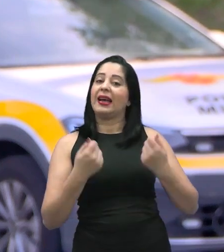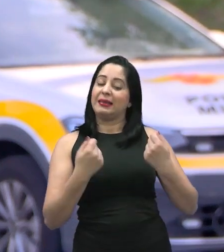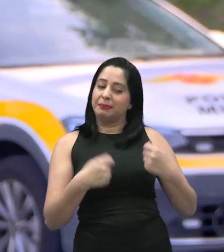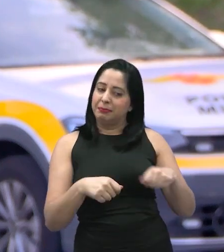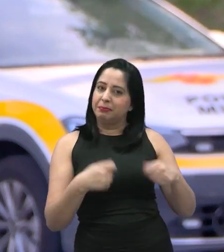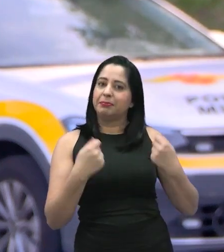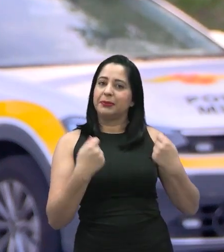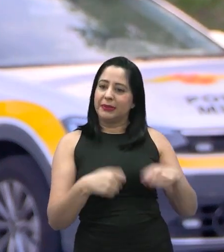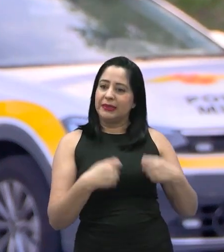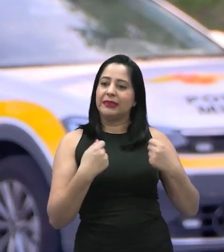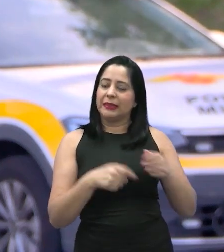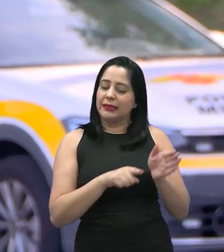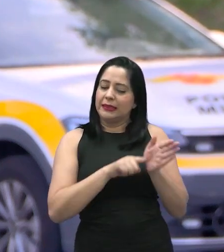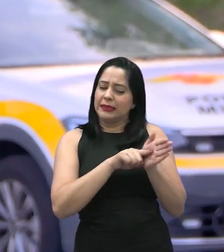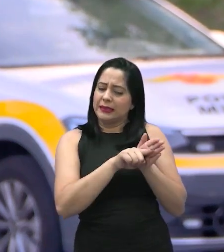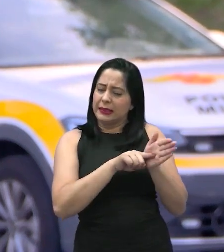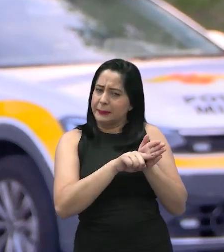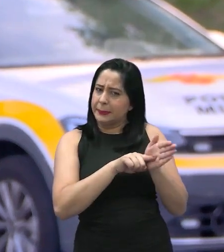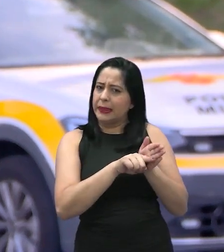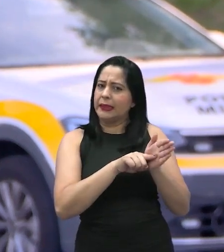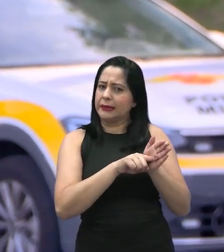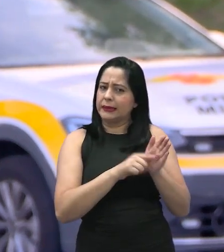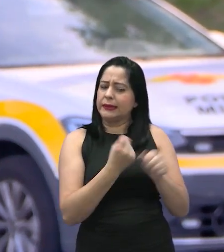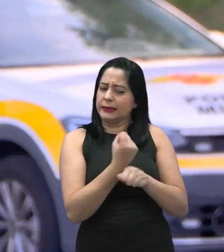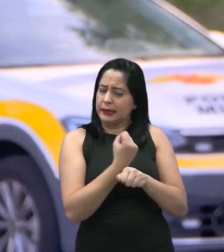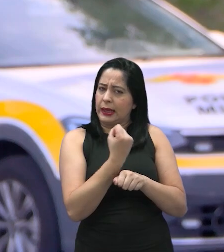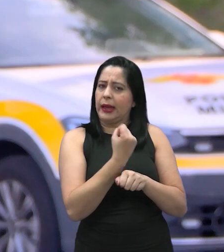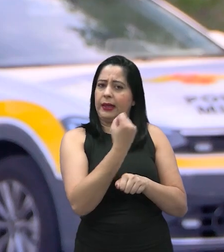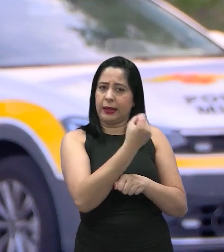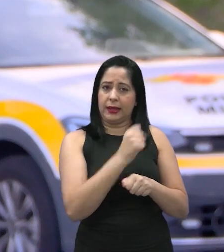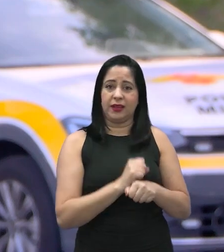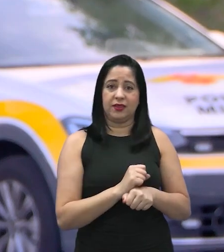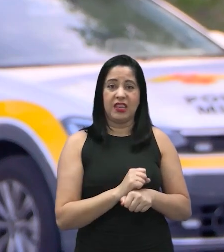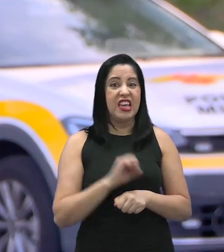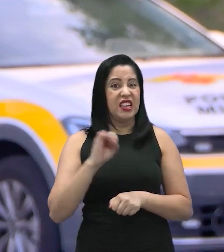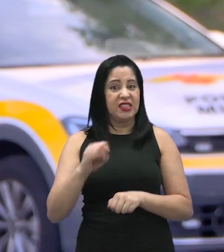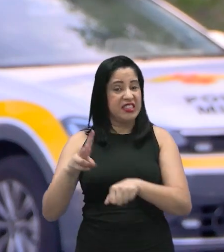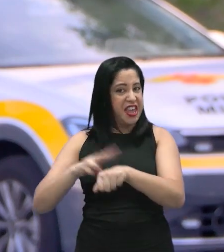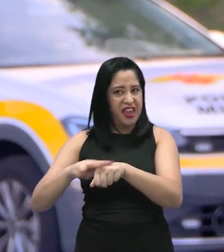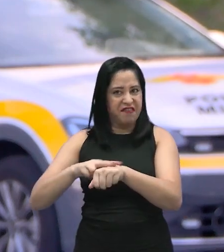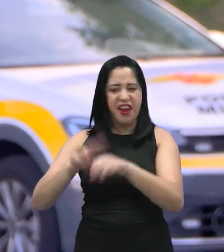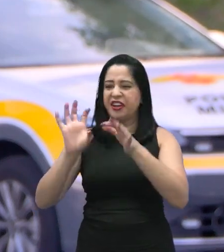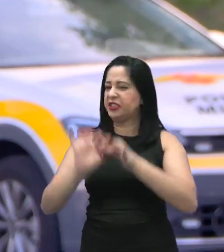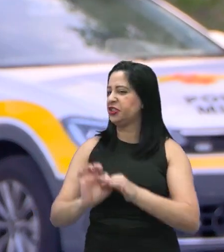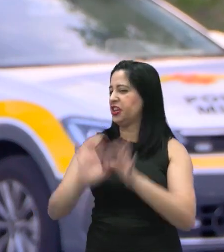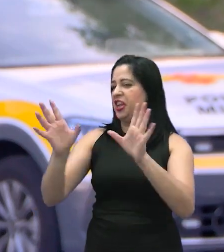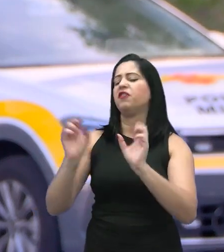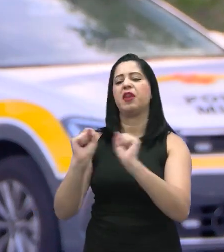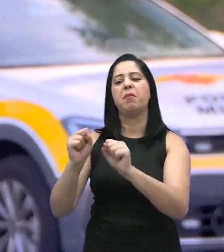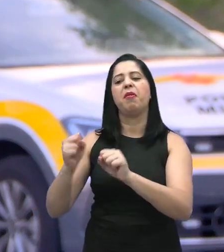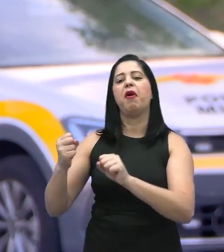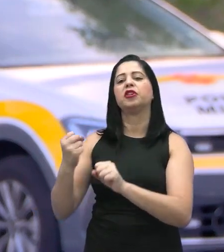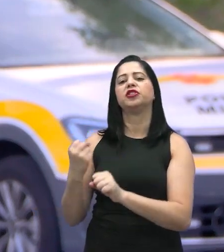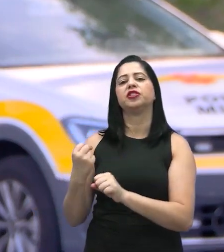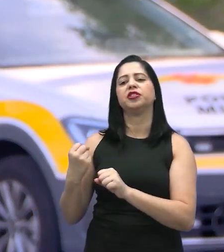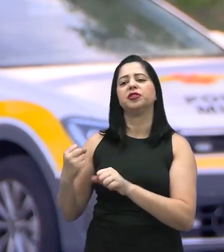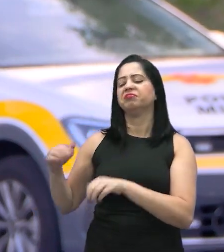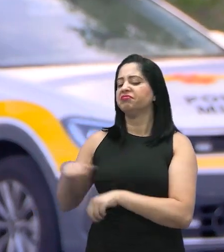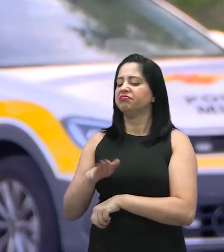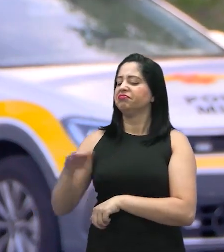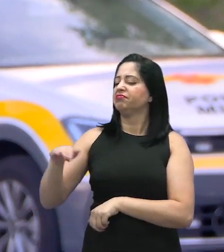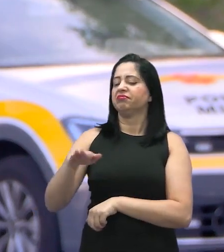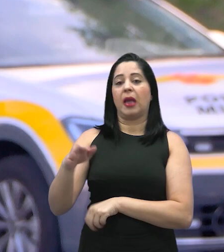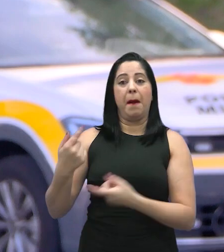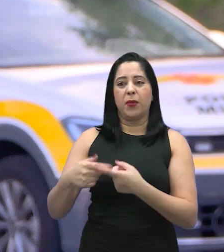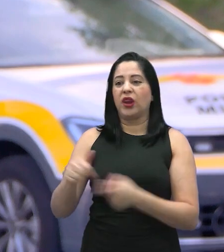fiscalização mais gravosa, né? Verificando outras situações. Dando verde, ele é liberado automaticamente por não ter